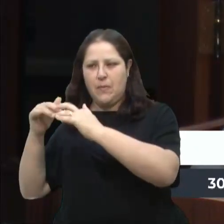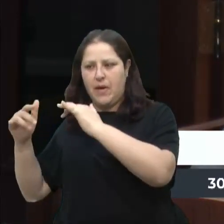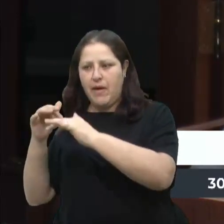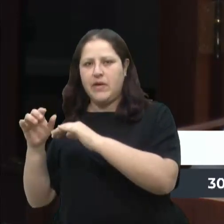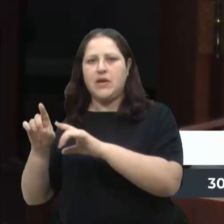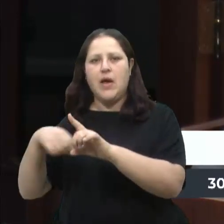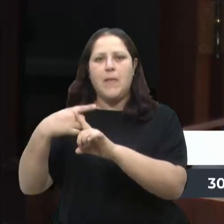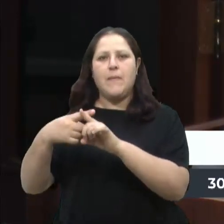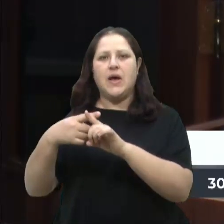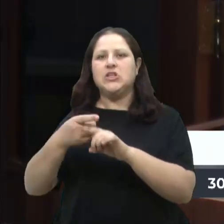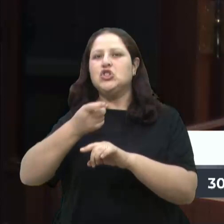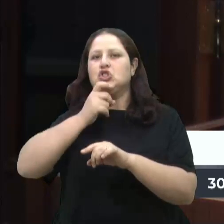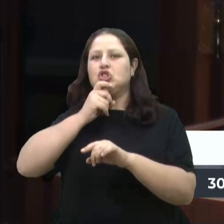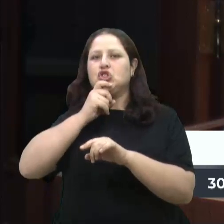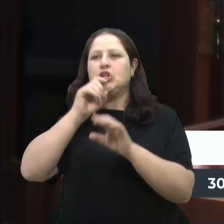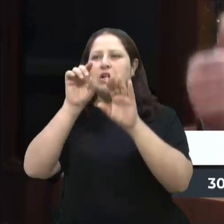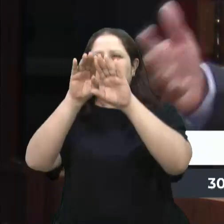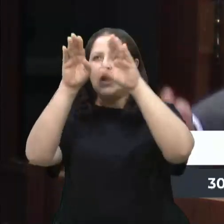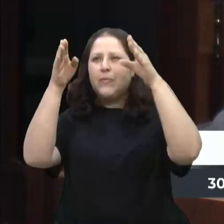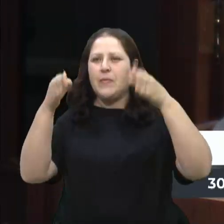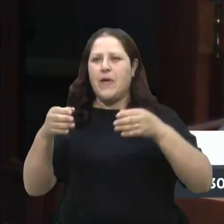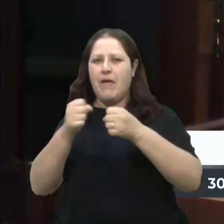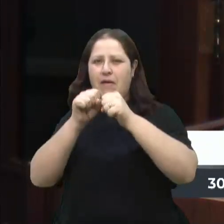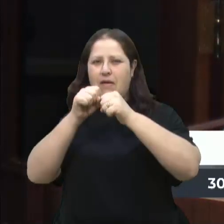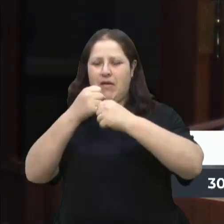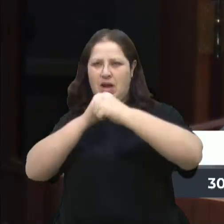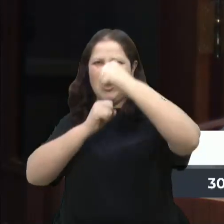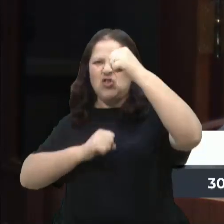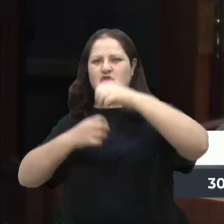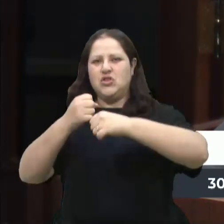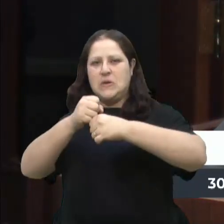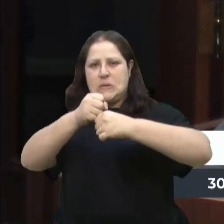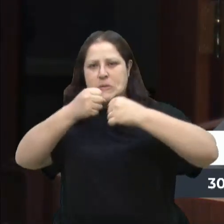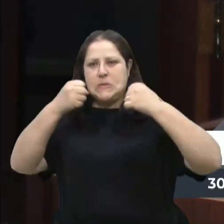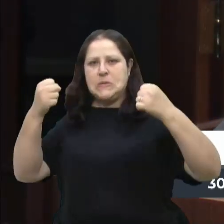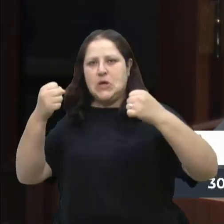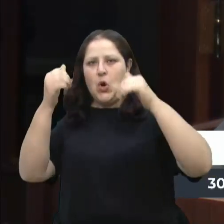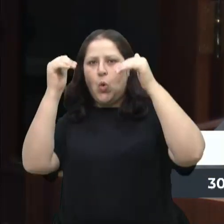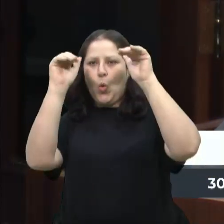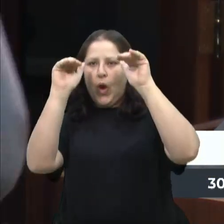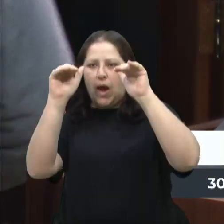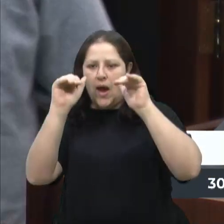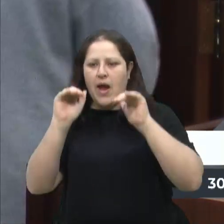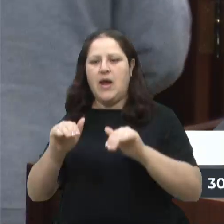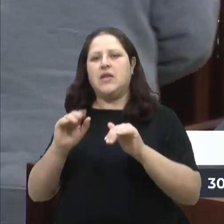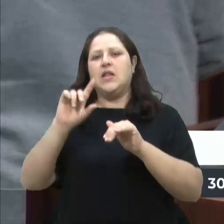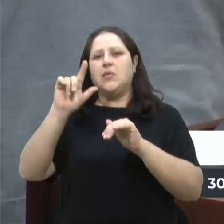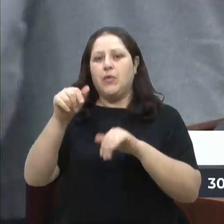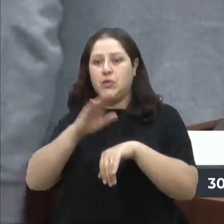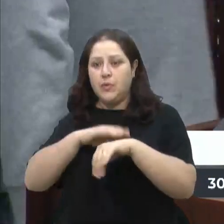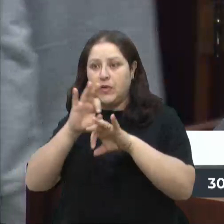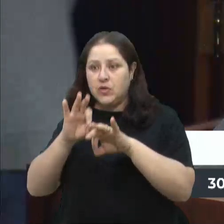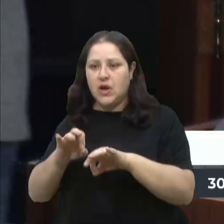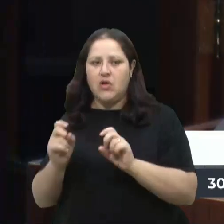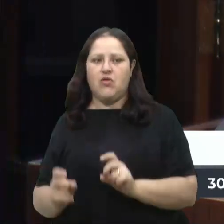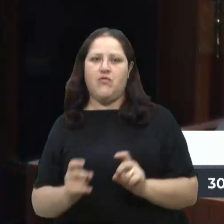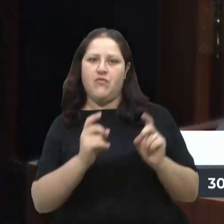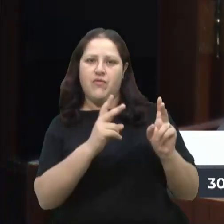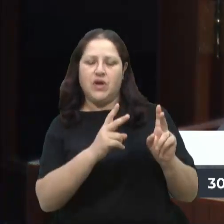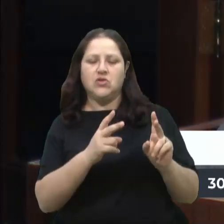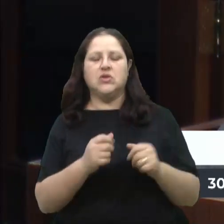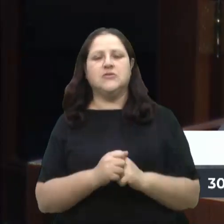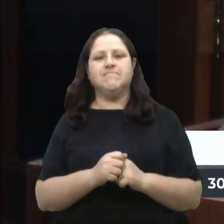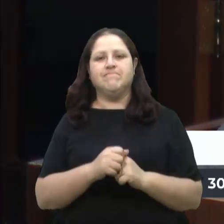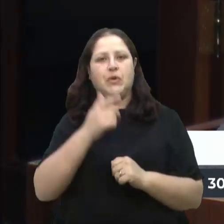então, guardar a sua produção e poder revendê-la no momento correto. Isso nos entristece muito, né? E deixa